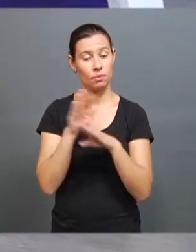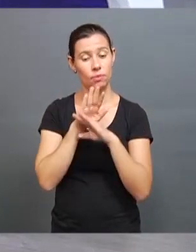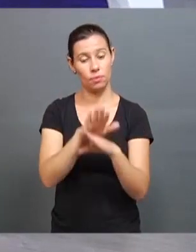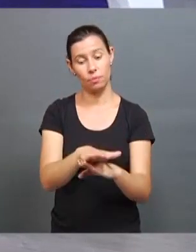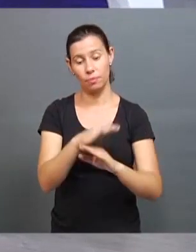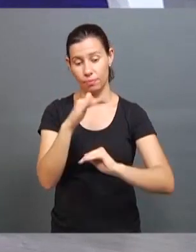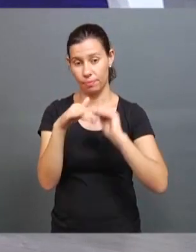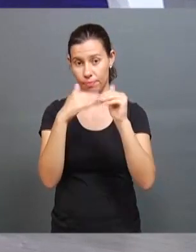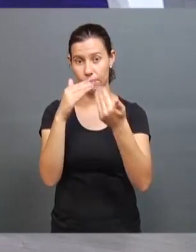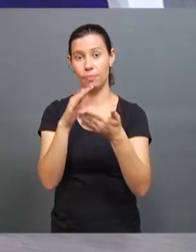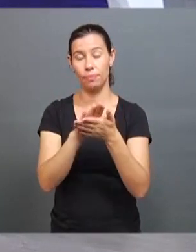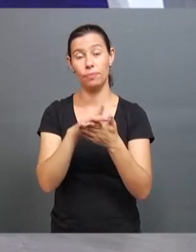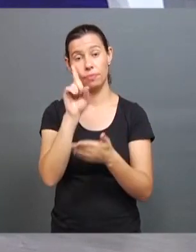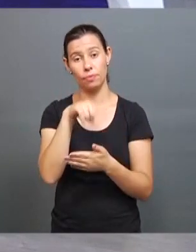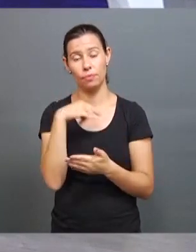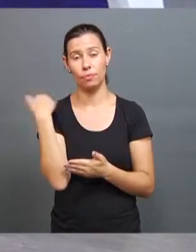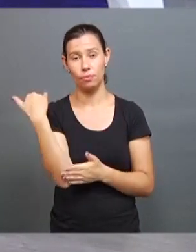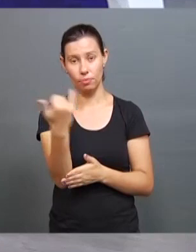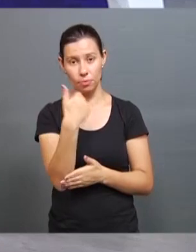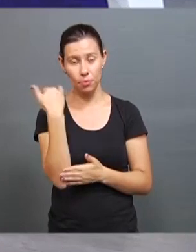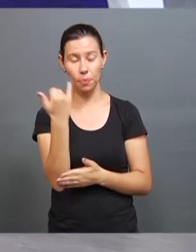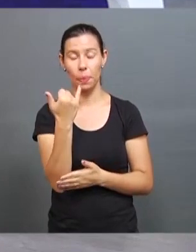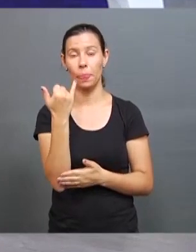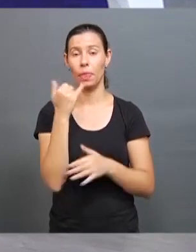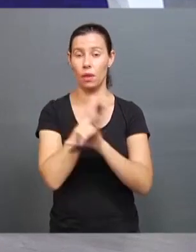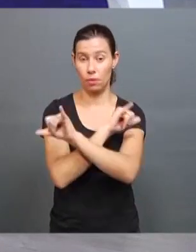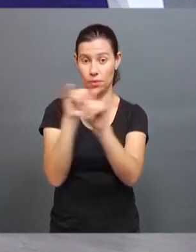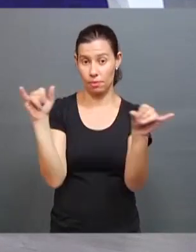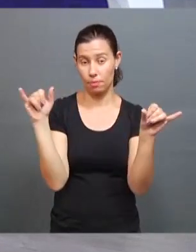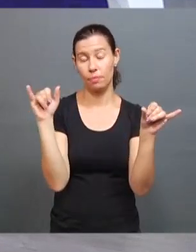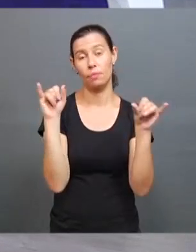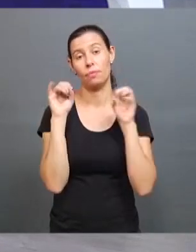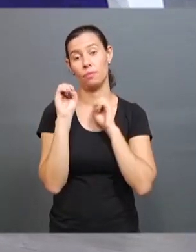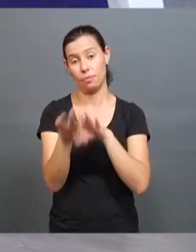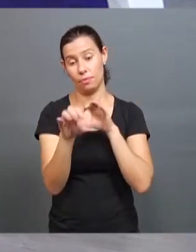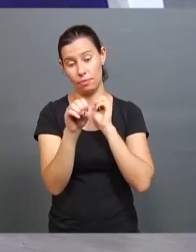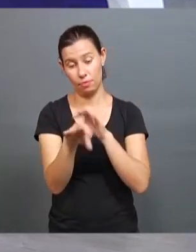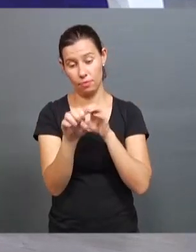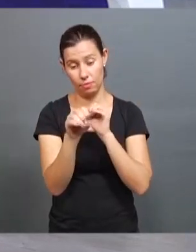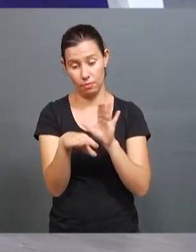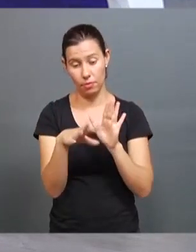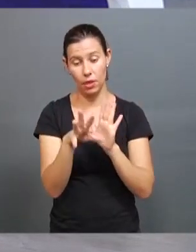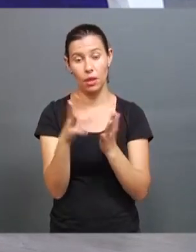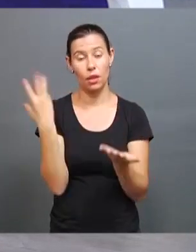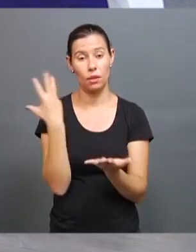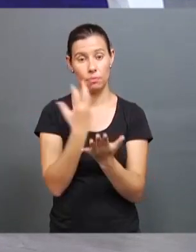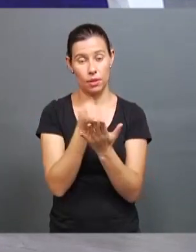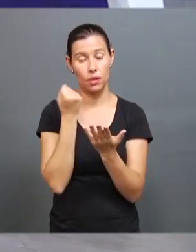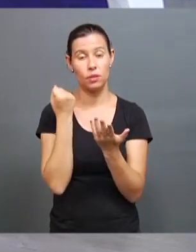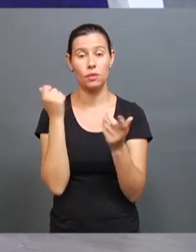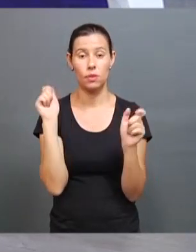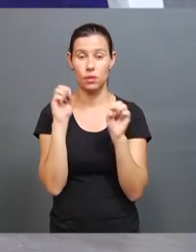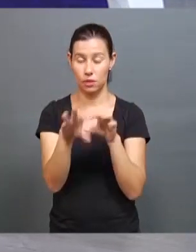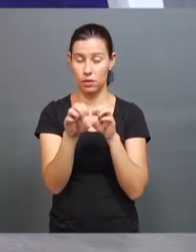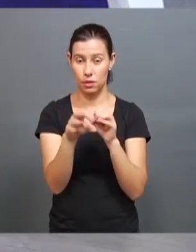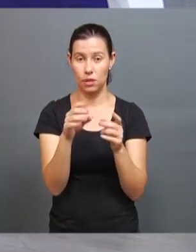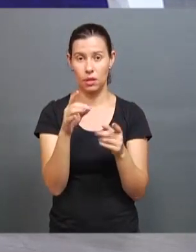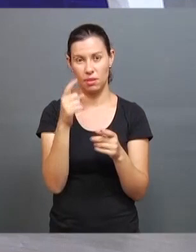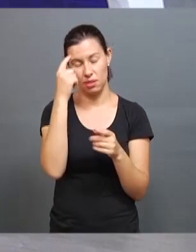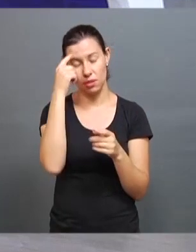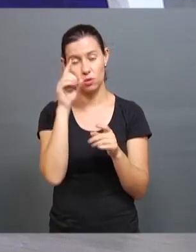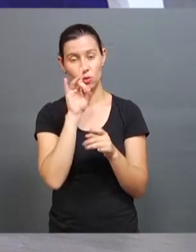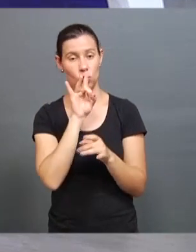Isso é importantíssimo. Publicidade então, educativa, a gente poderia dizer assim. Exatamente, exatamente. Aplicativos que sejam educativos, não precisa ser só